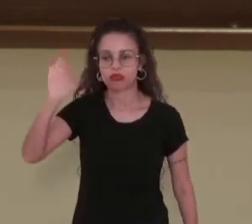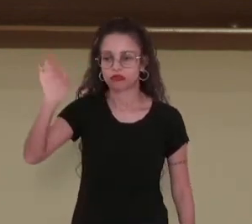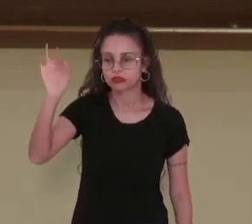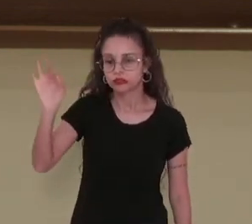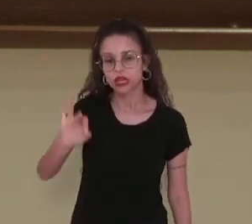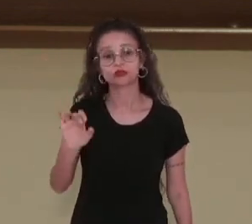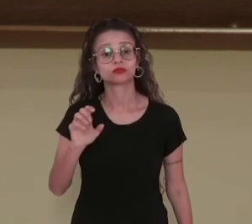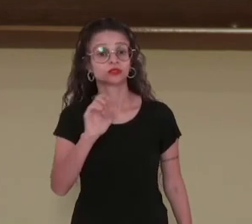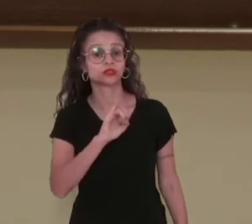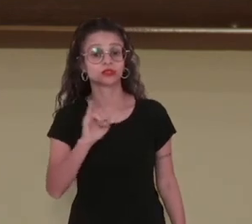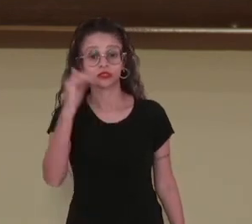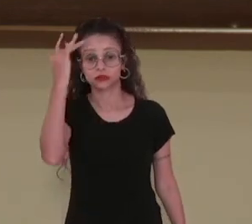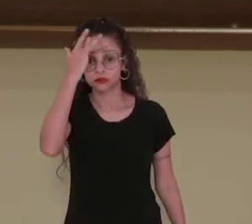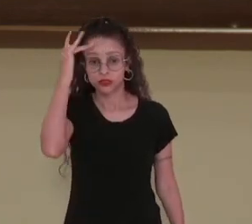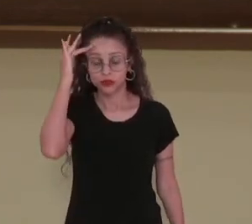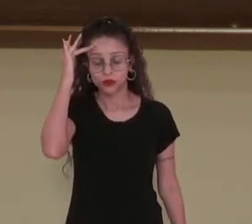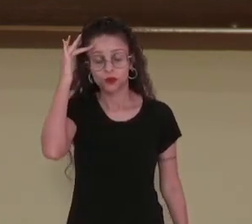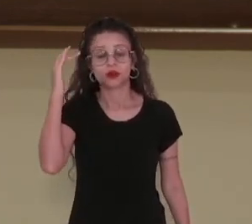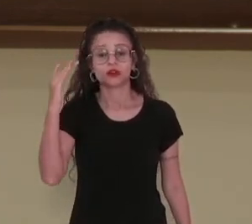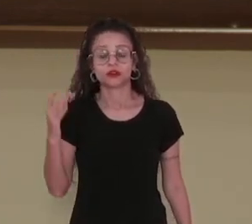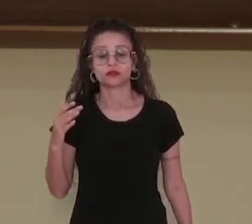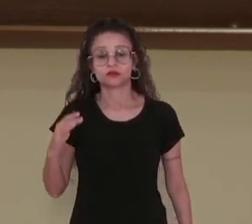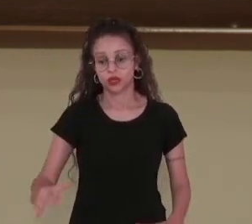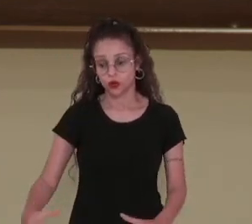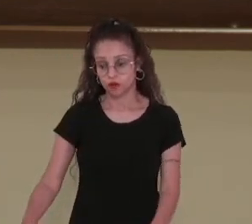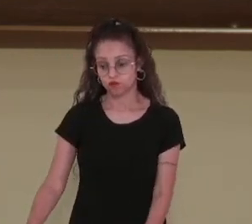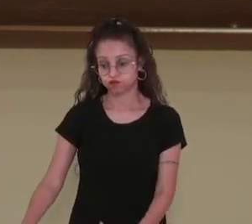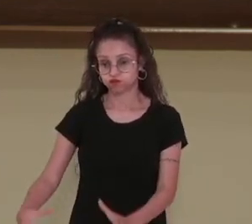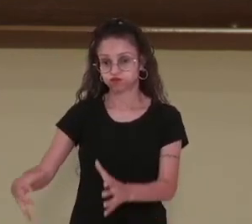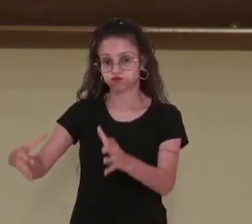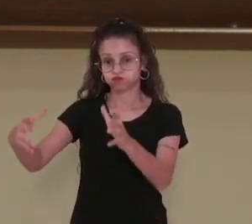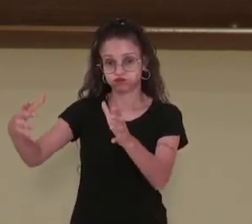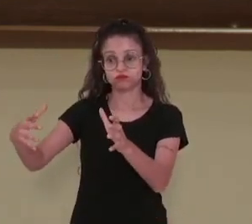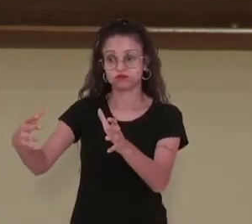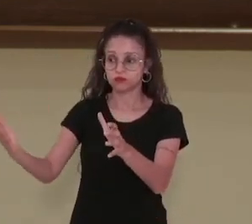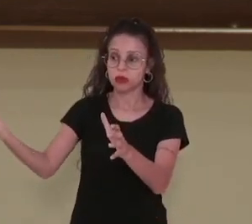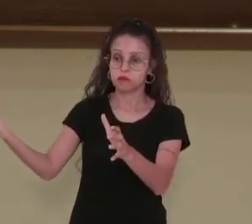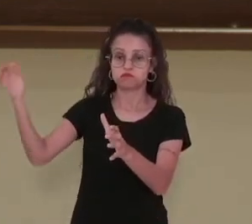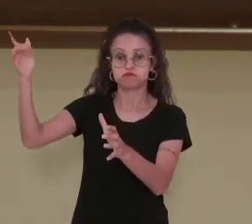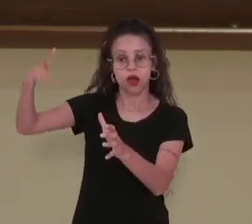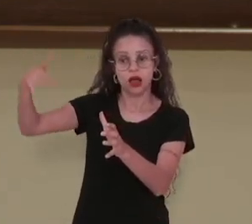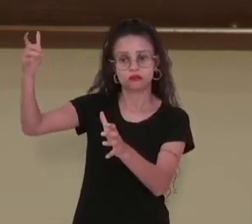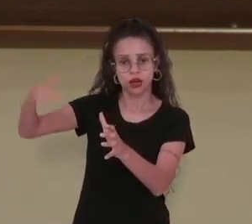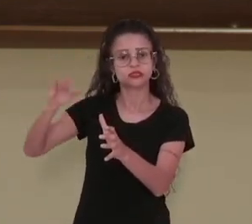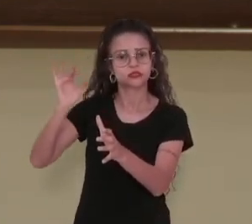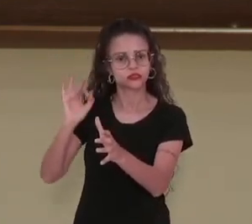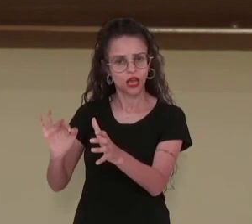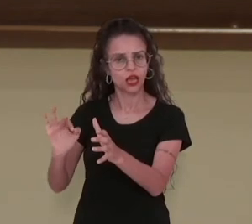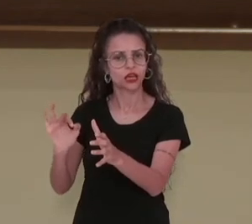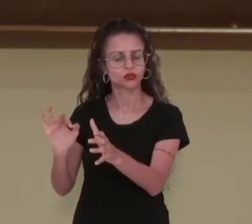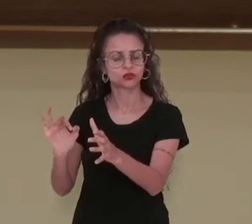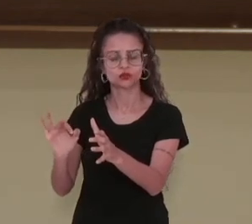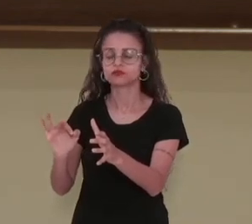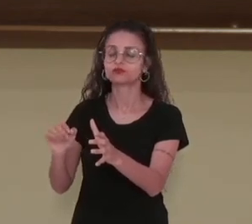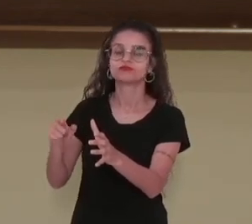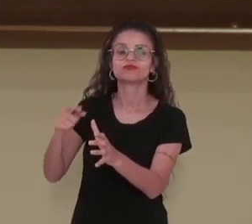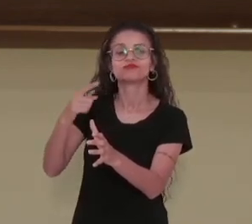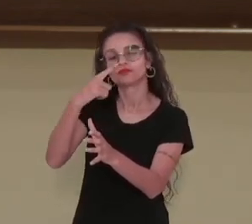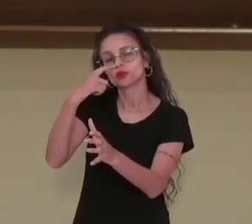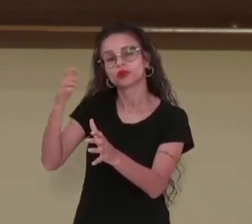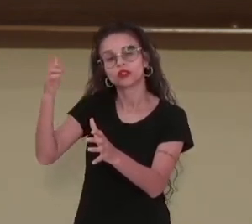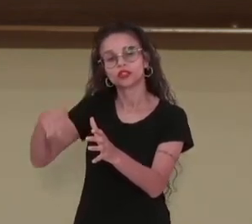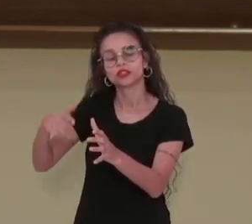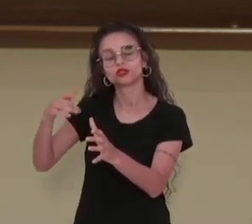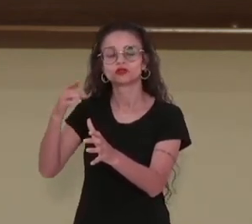se a pessoa criasse um latão ou um container correto para o descarte do lixo orgânico ou o